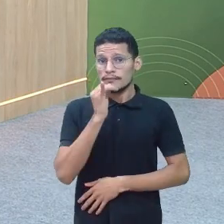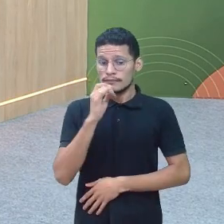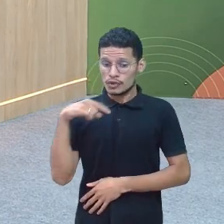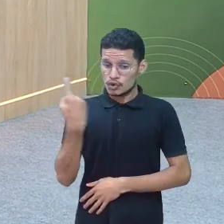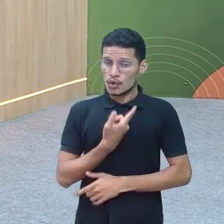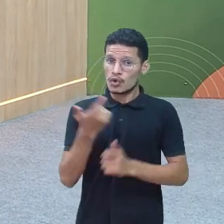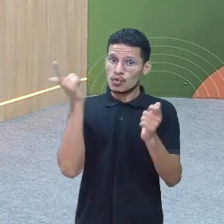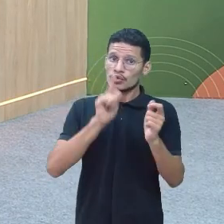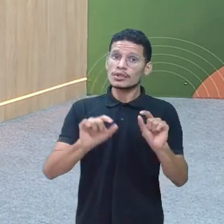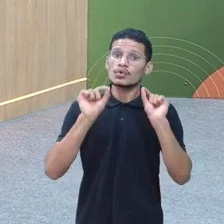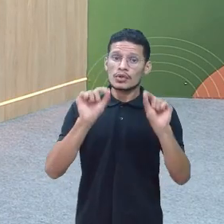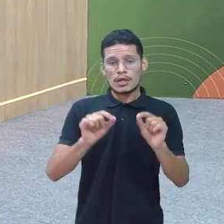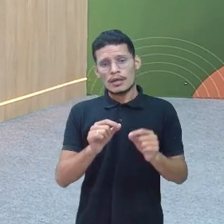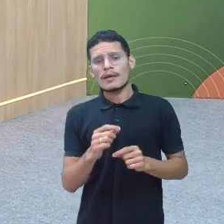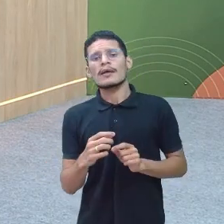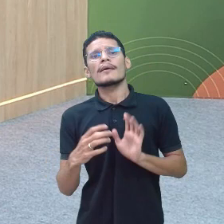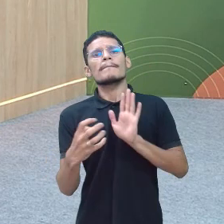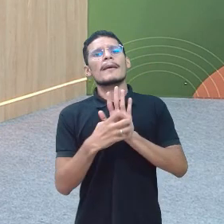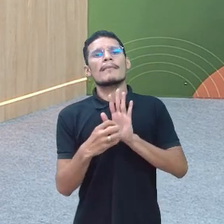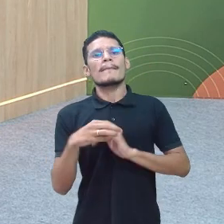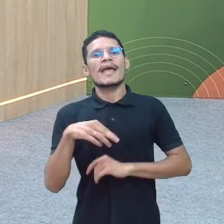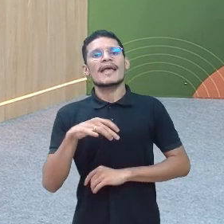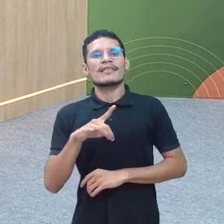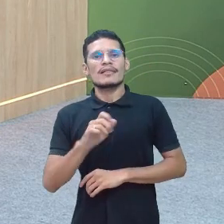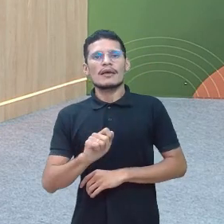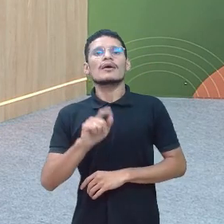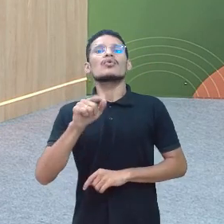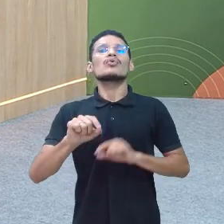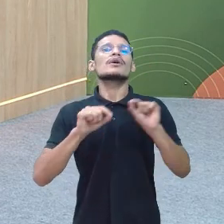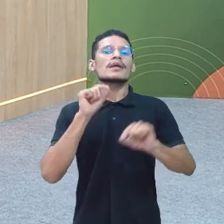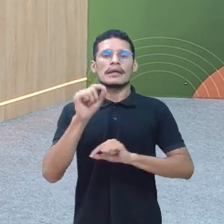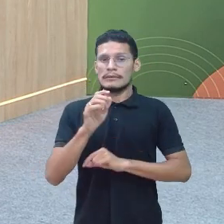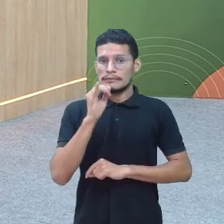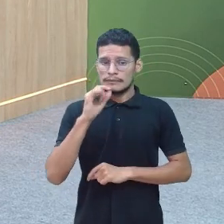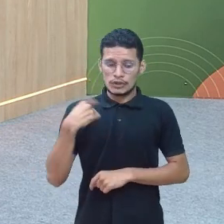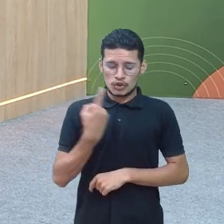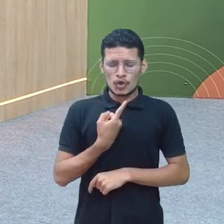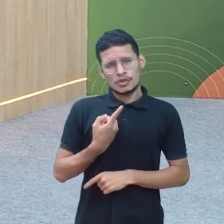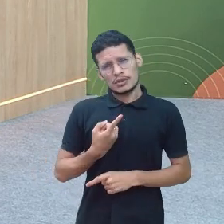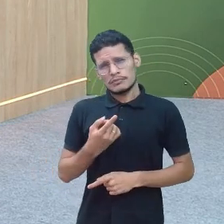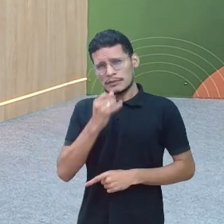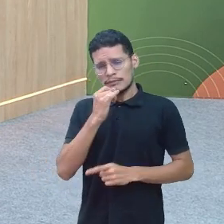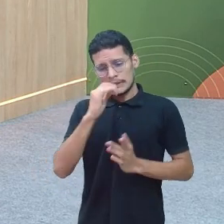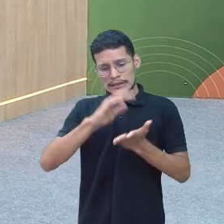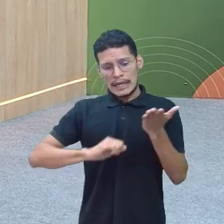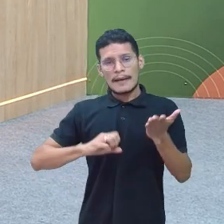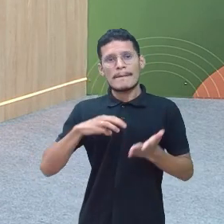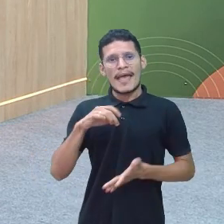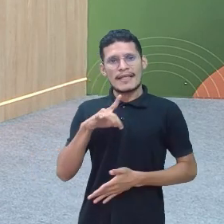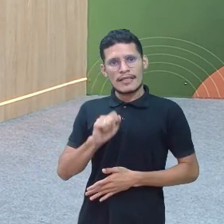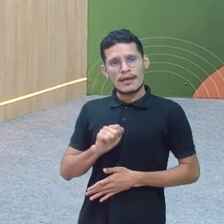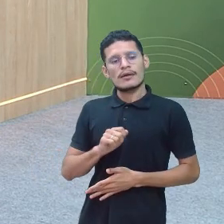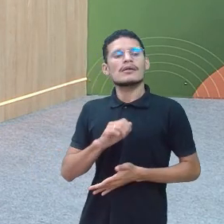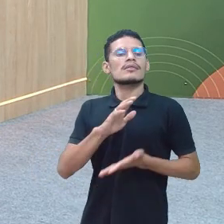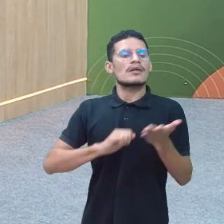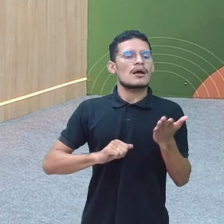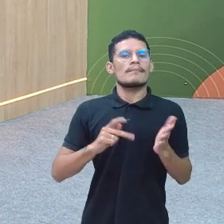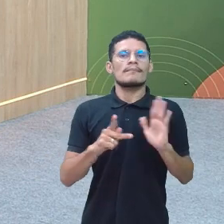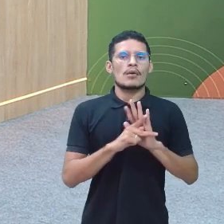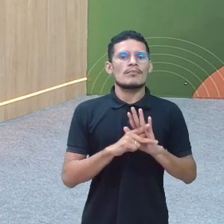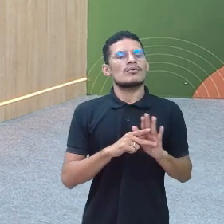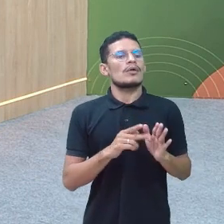de média bem constante na nossa vida, né? A ideia de tirar uma média dos valores já é